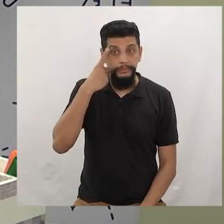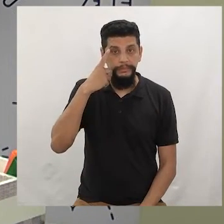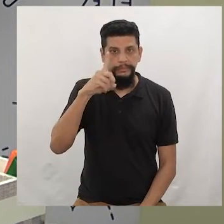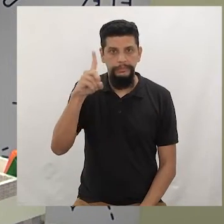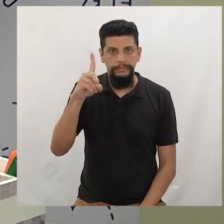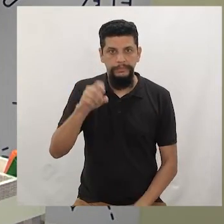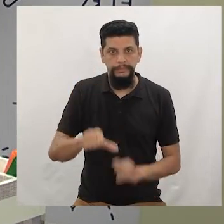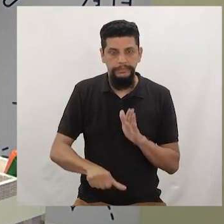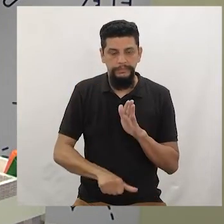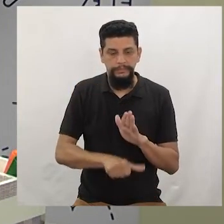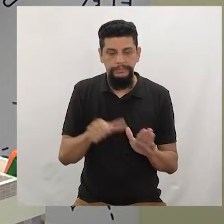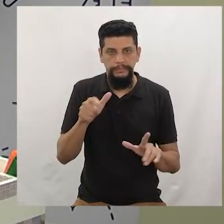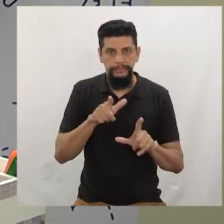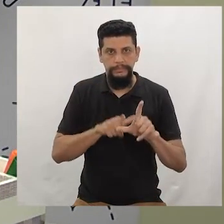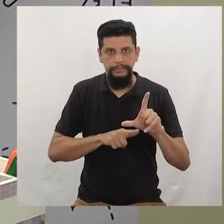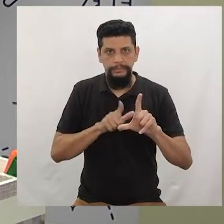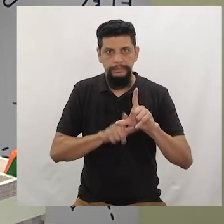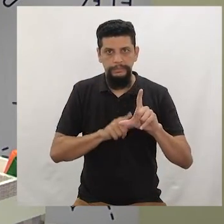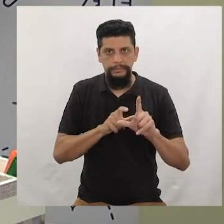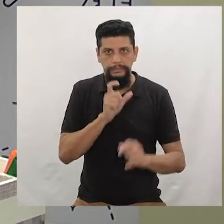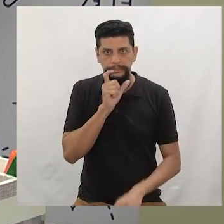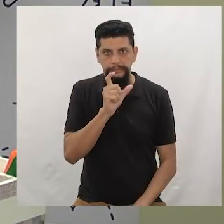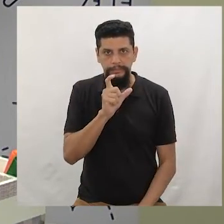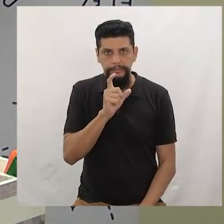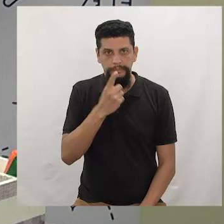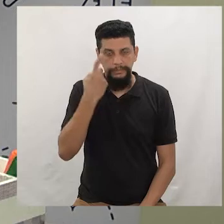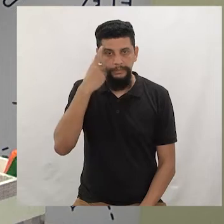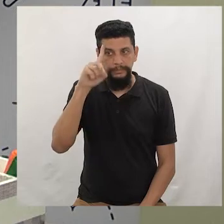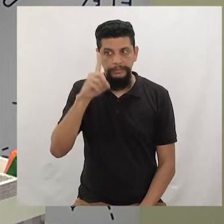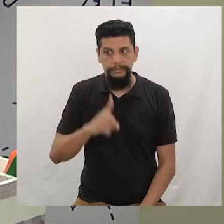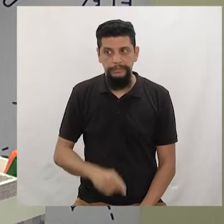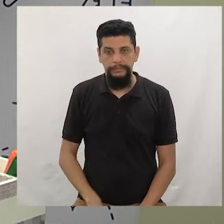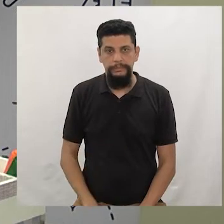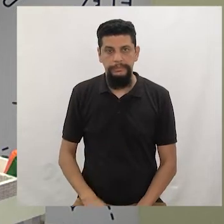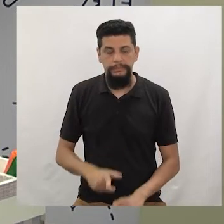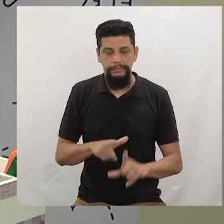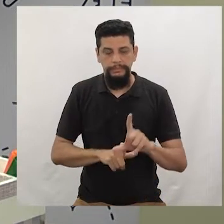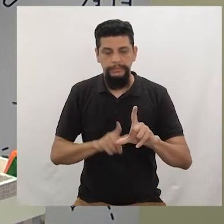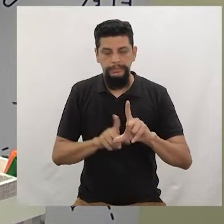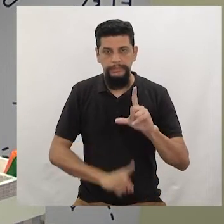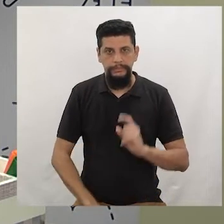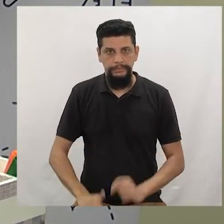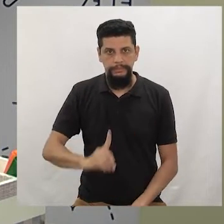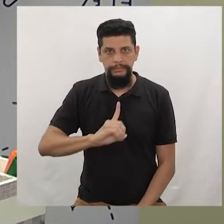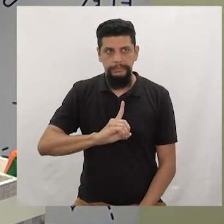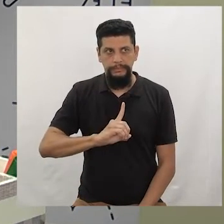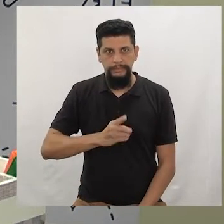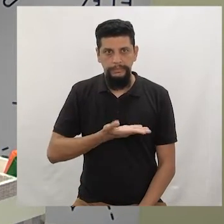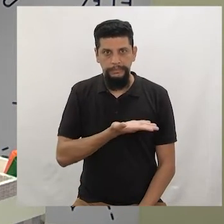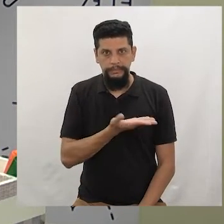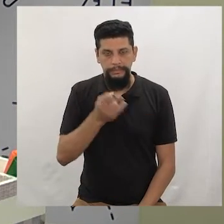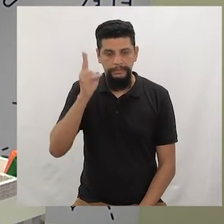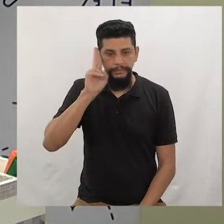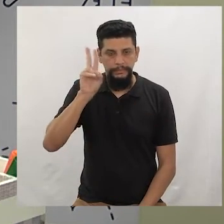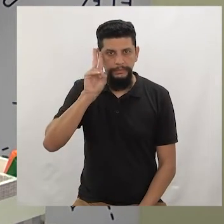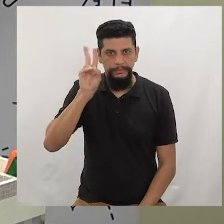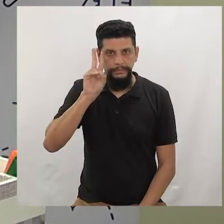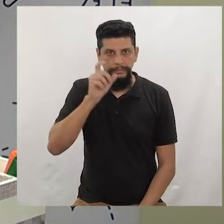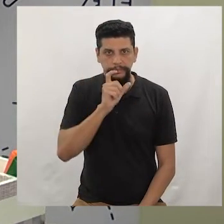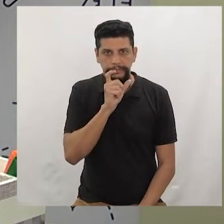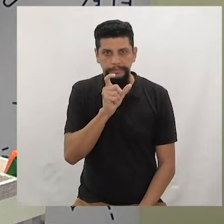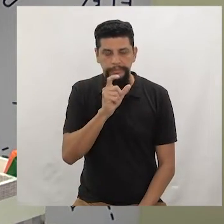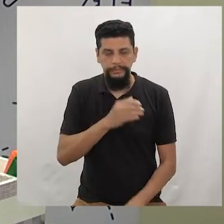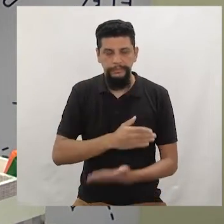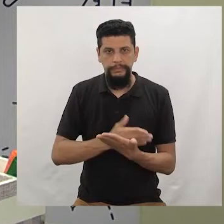Dia. A primeira letra da palavra dia é a letra D. Vocês lembram palavras